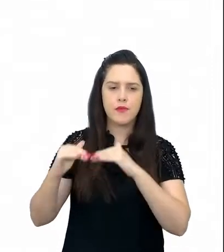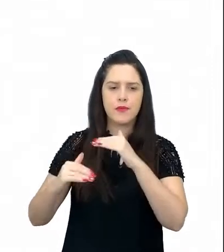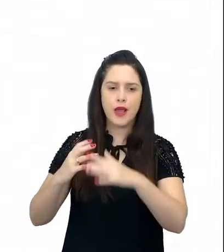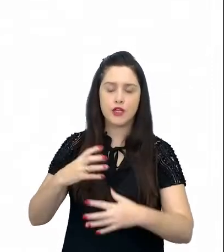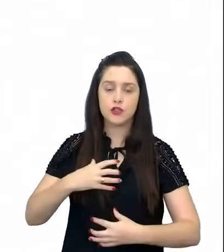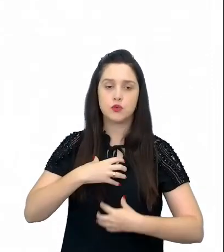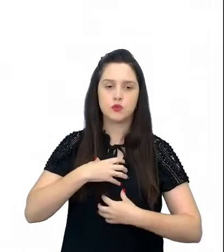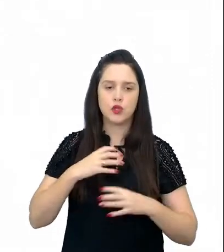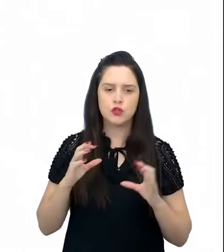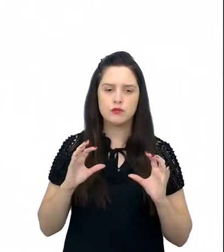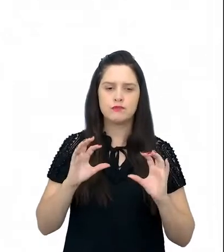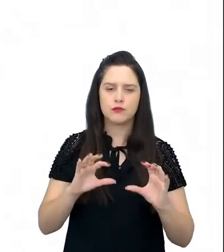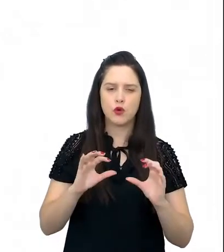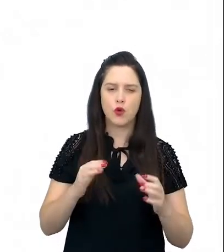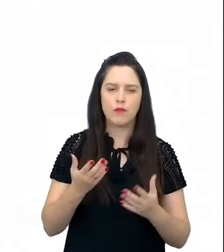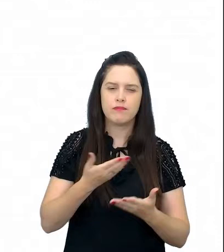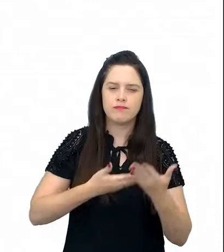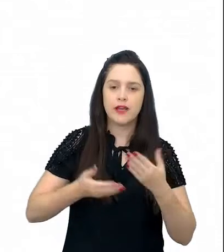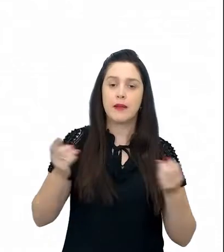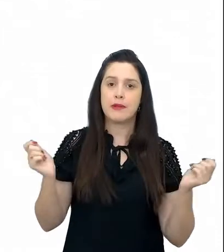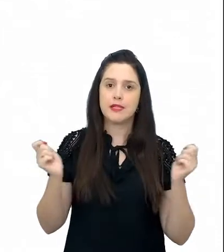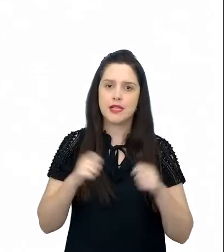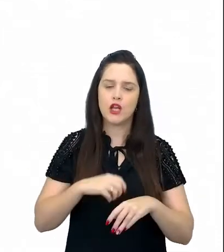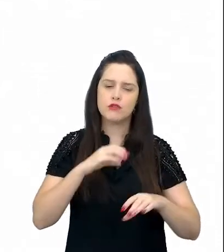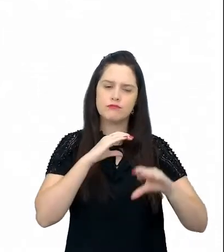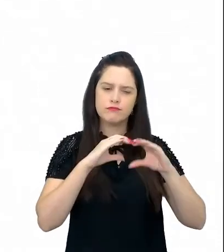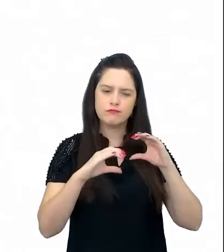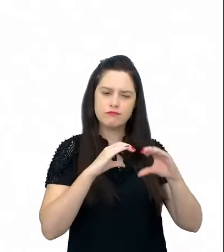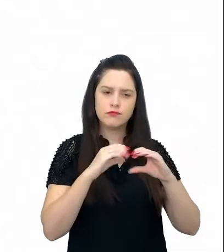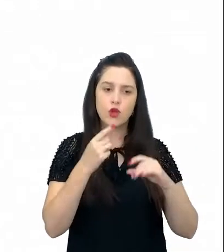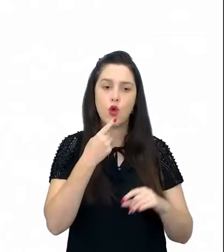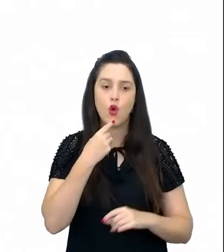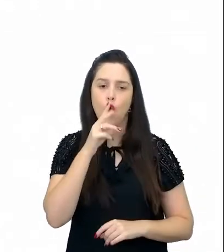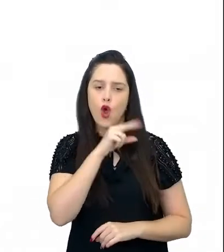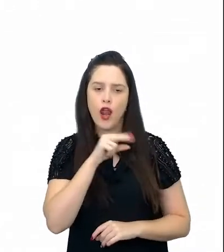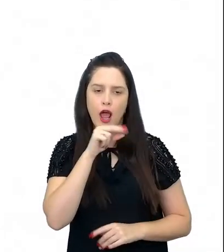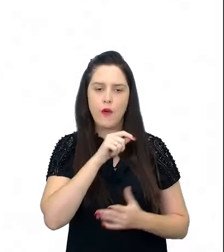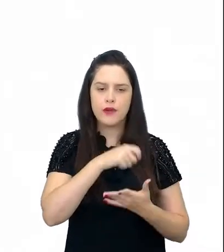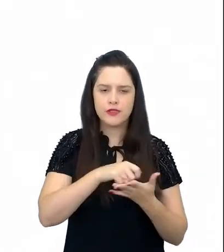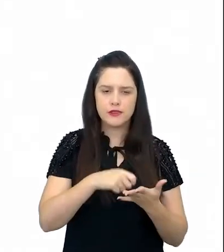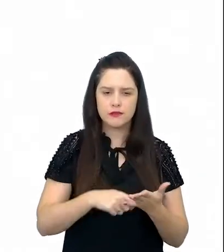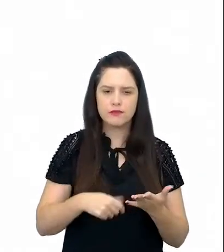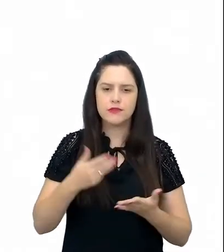de autonomia, compreensão, capacidade de comunicação oral e escrita